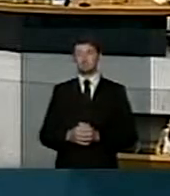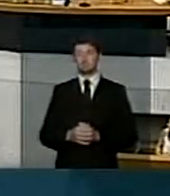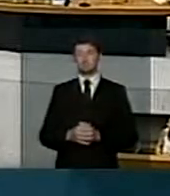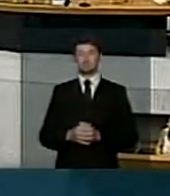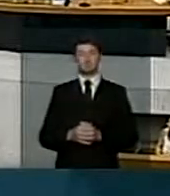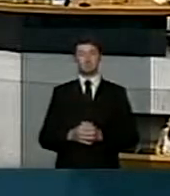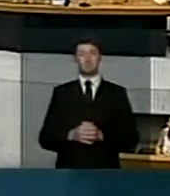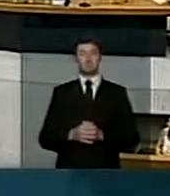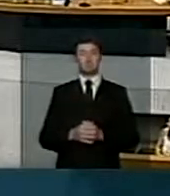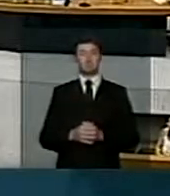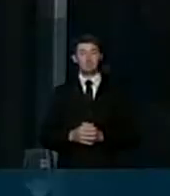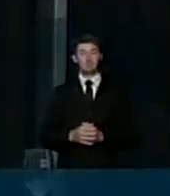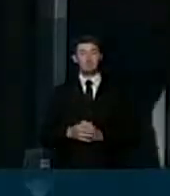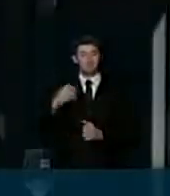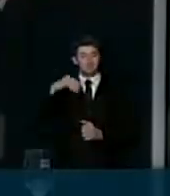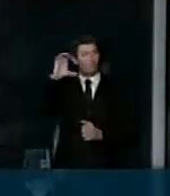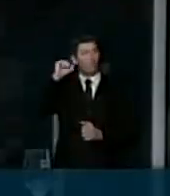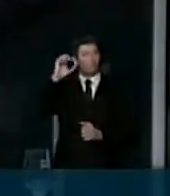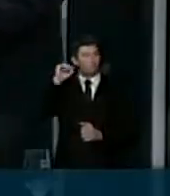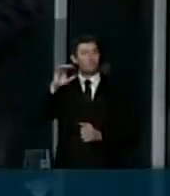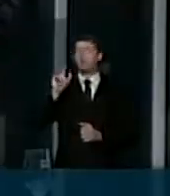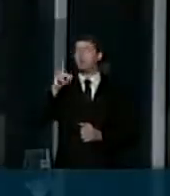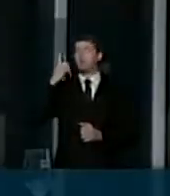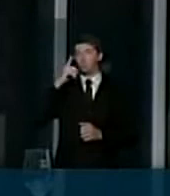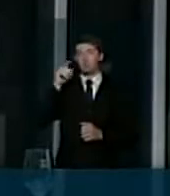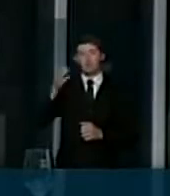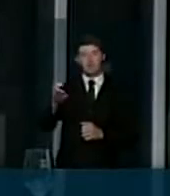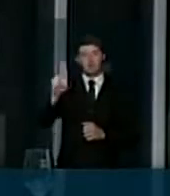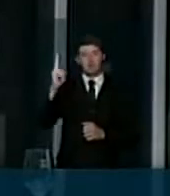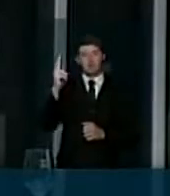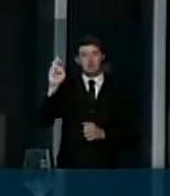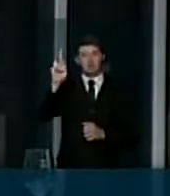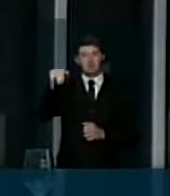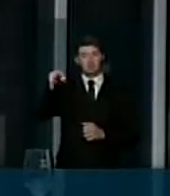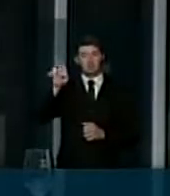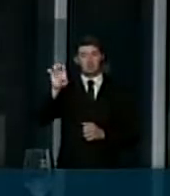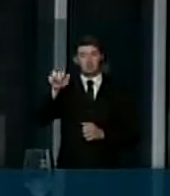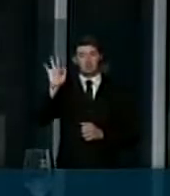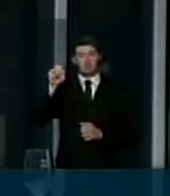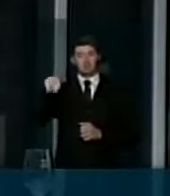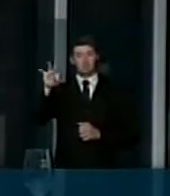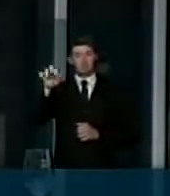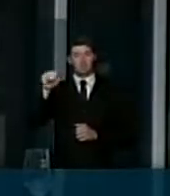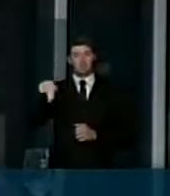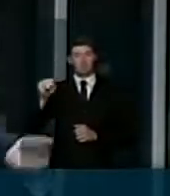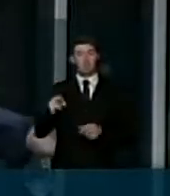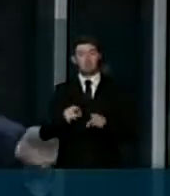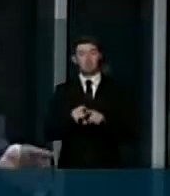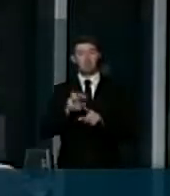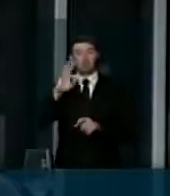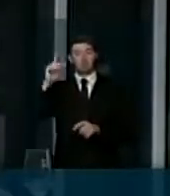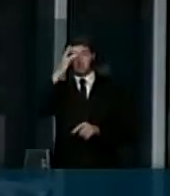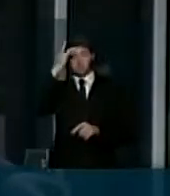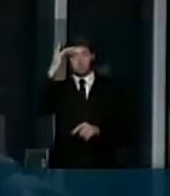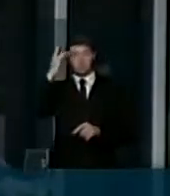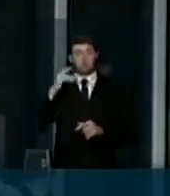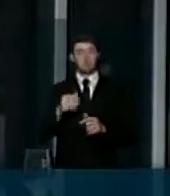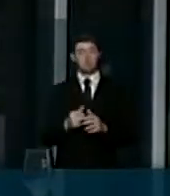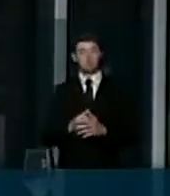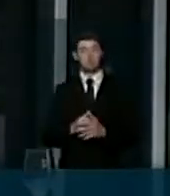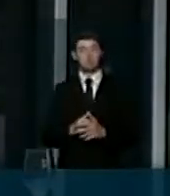muito atentamente o pronunciamento do deputado Henrique Fontana e todos aqueles que o apartearam. E, obviamente, que